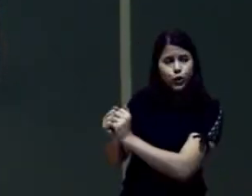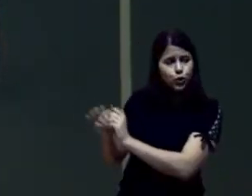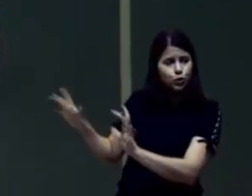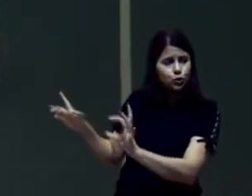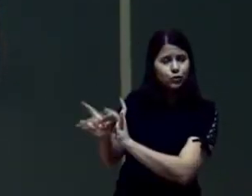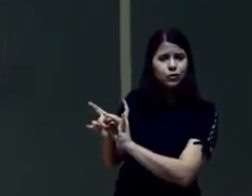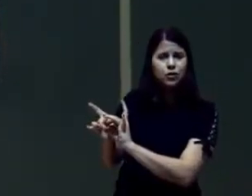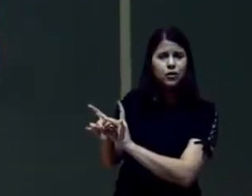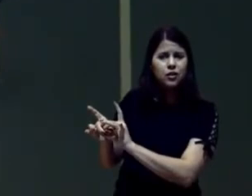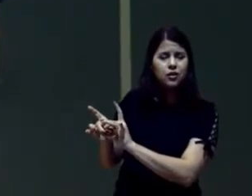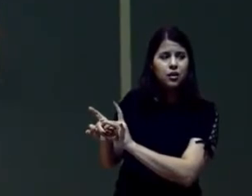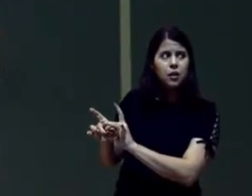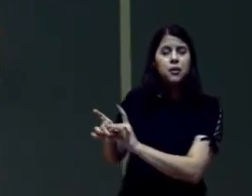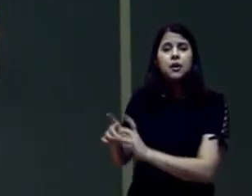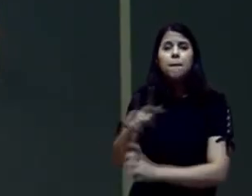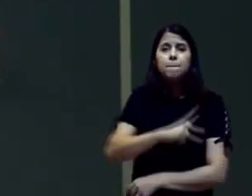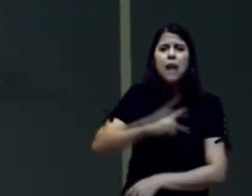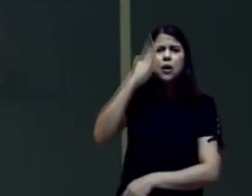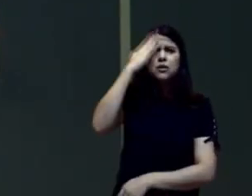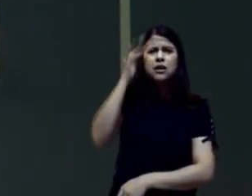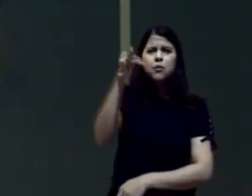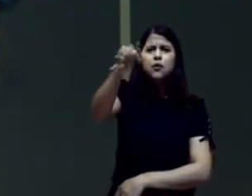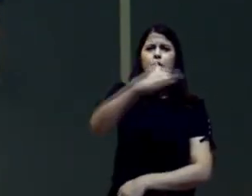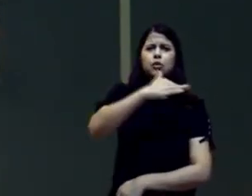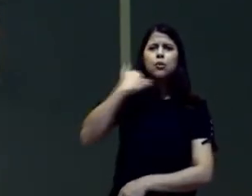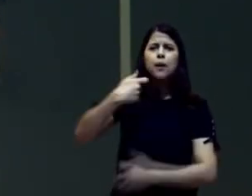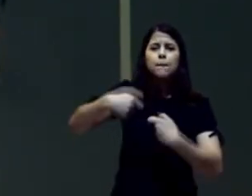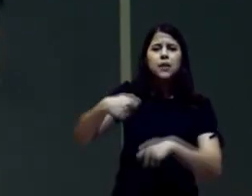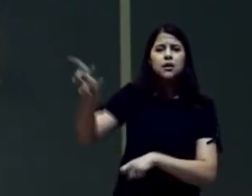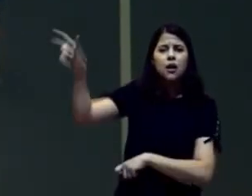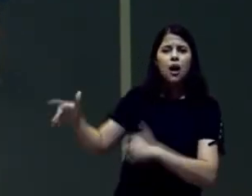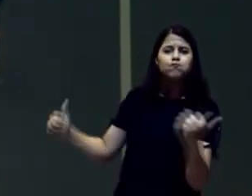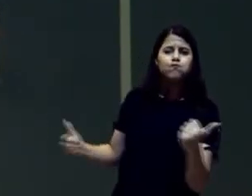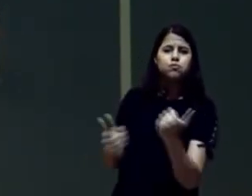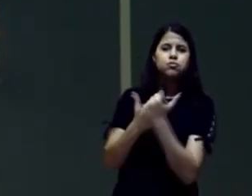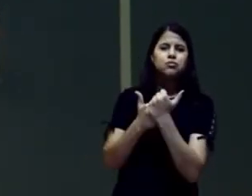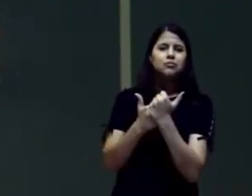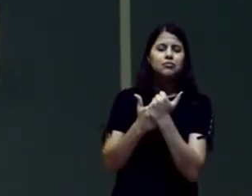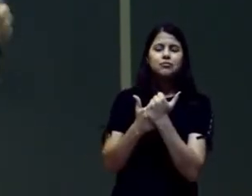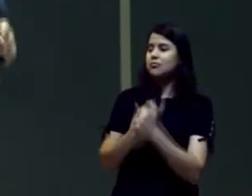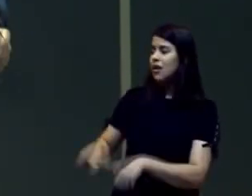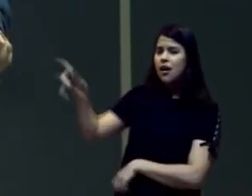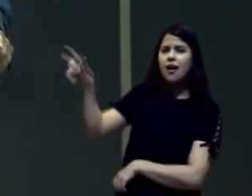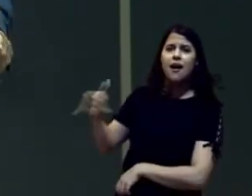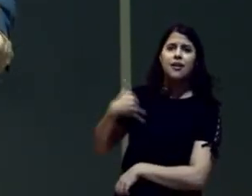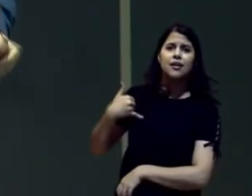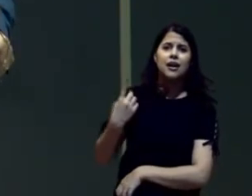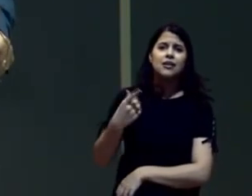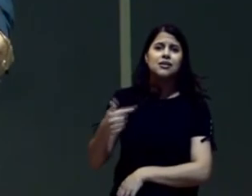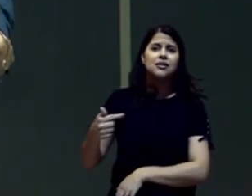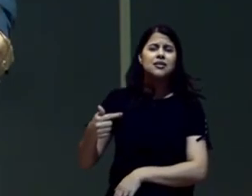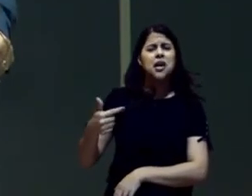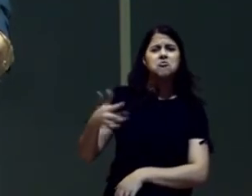missionária. Quando mais de 10 anos antes dessa carta, ele escolhe um menino de 17 anos para andar com ele.